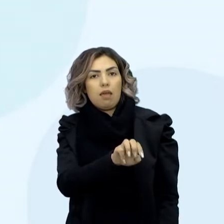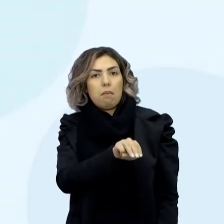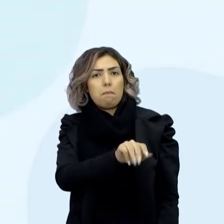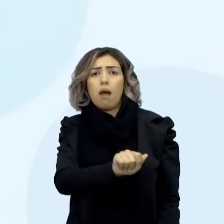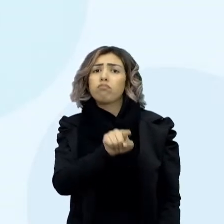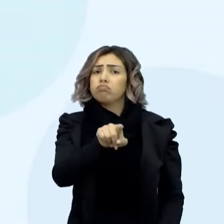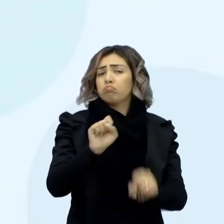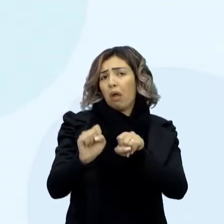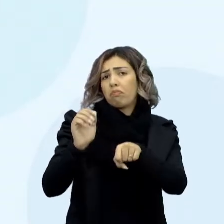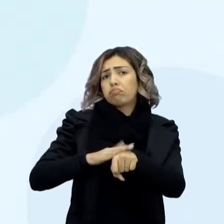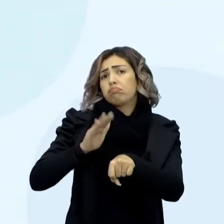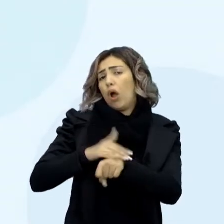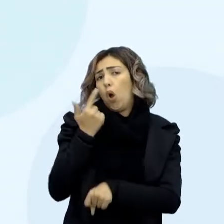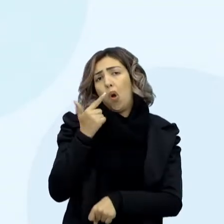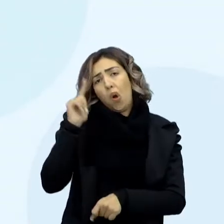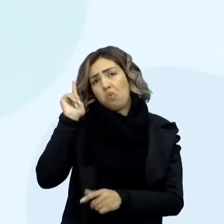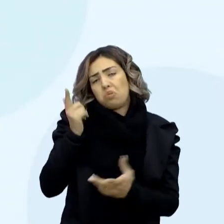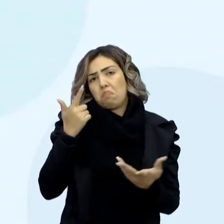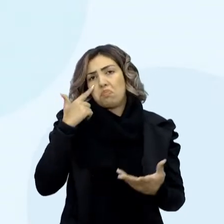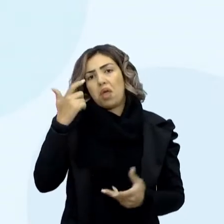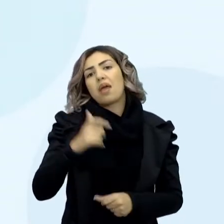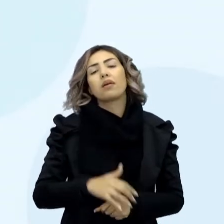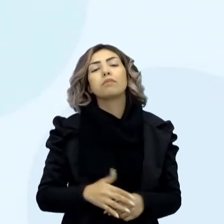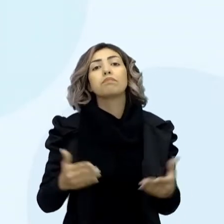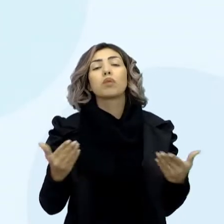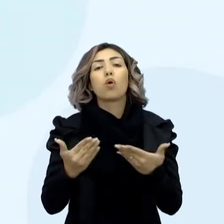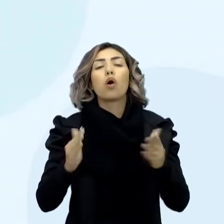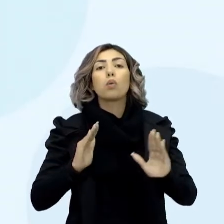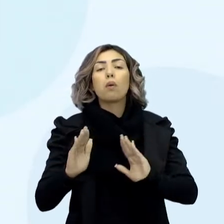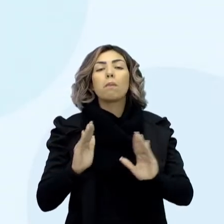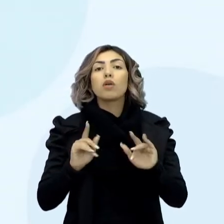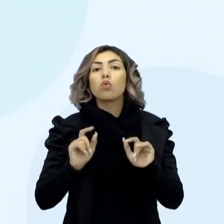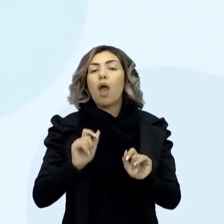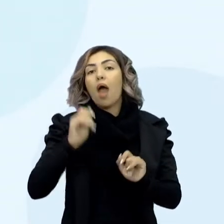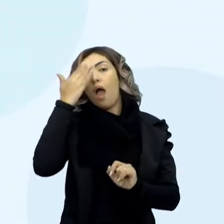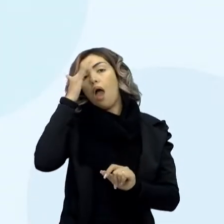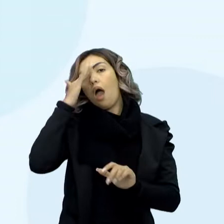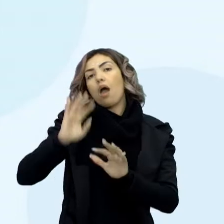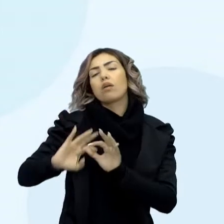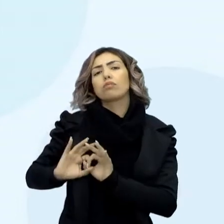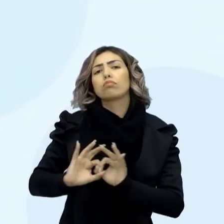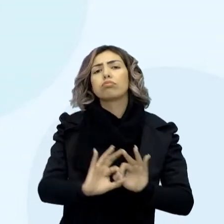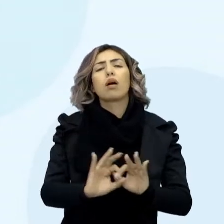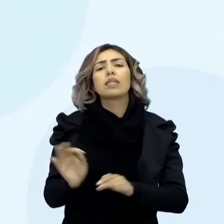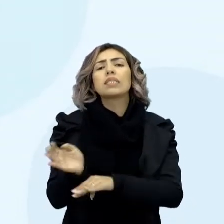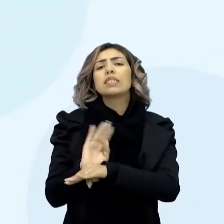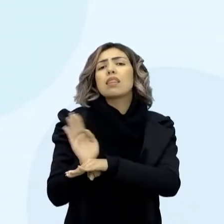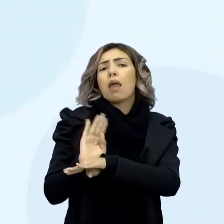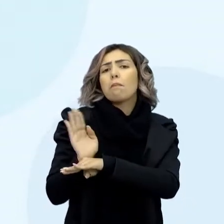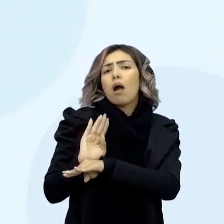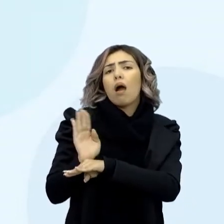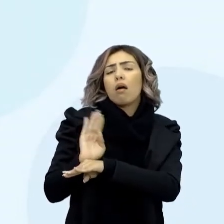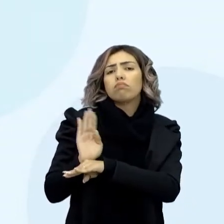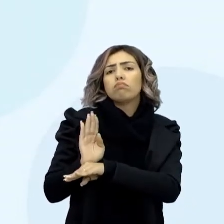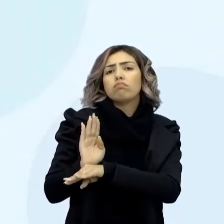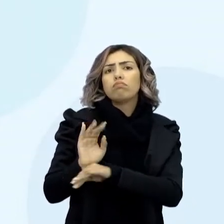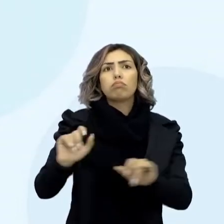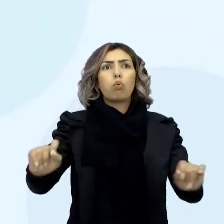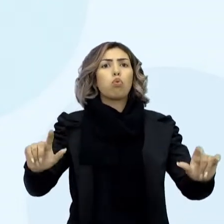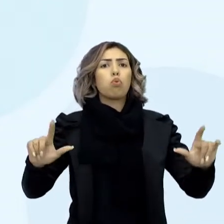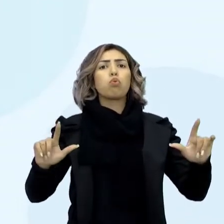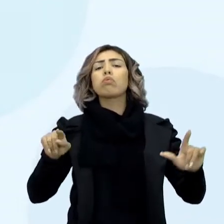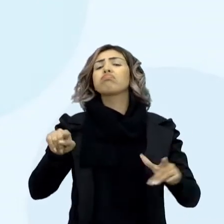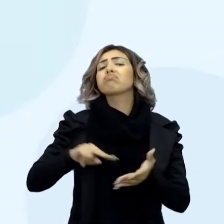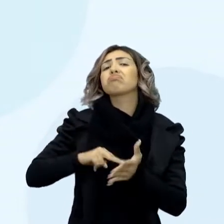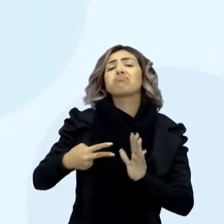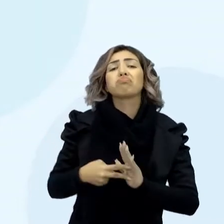ideias possíveis. E aí, gente, chegamos no momento de contextualizar. O que é o cinema para vocês? O que você entende por